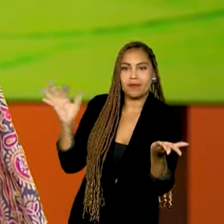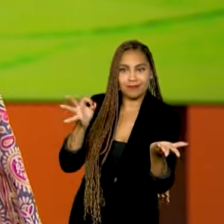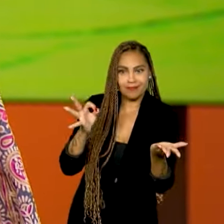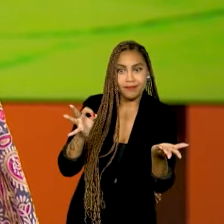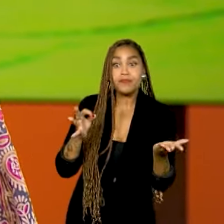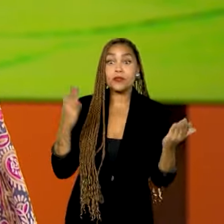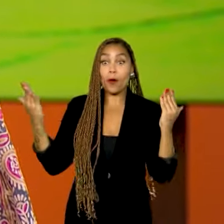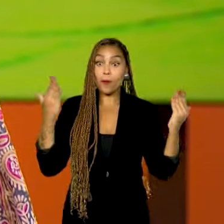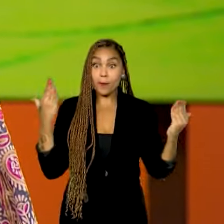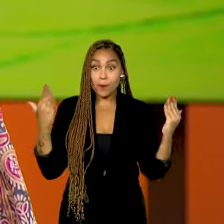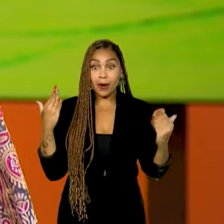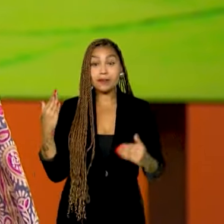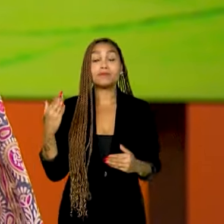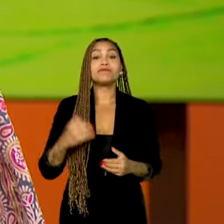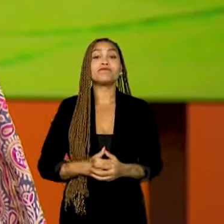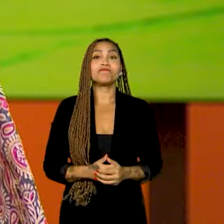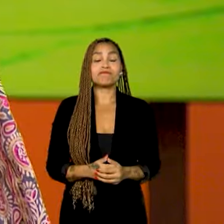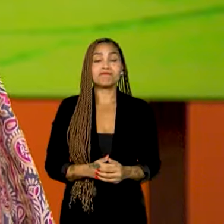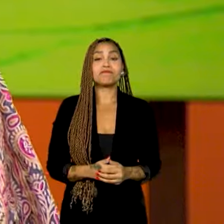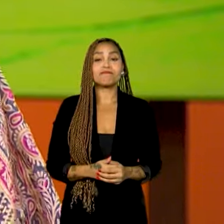foi